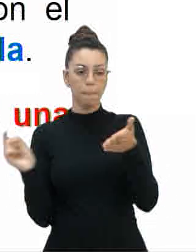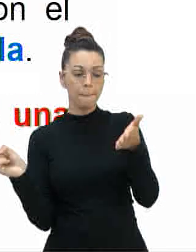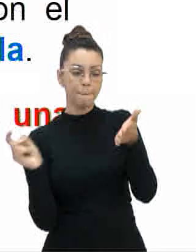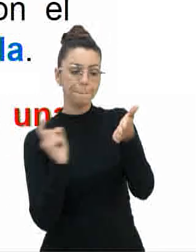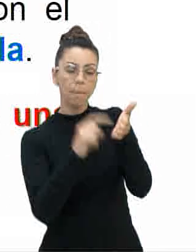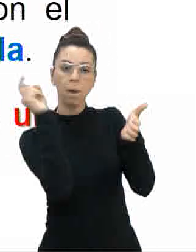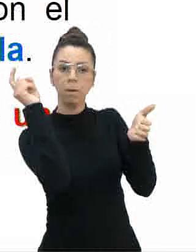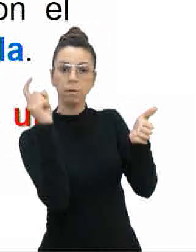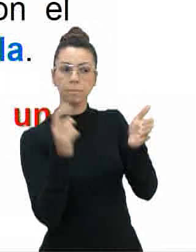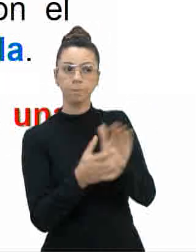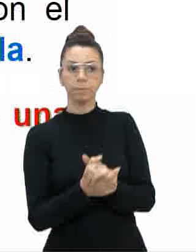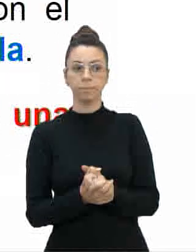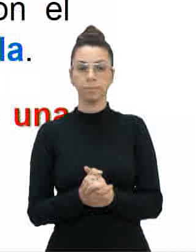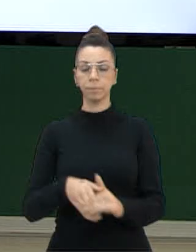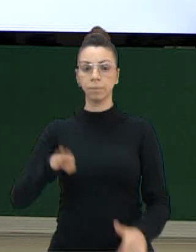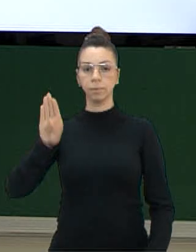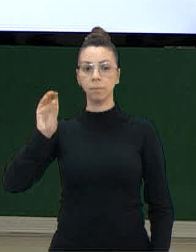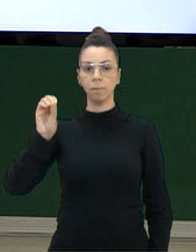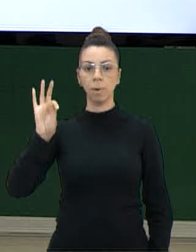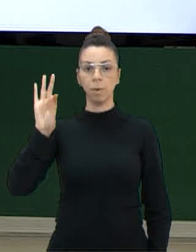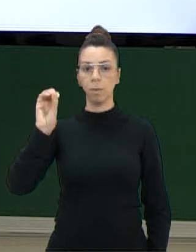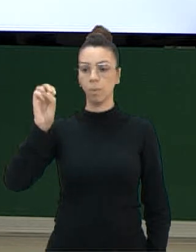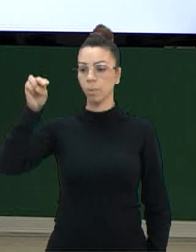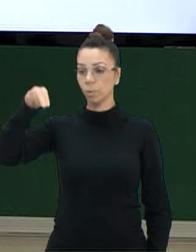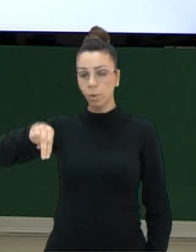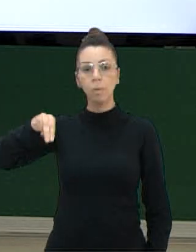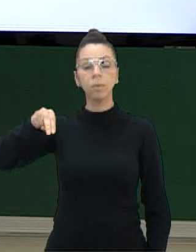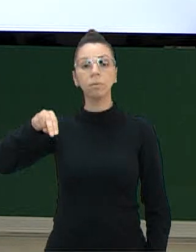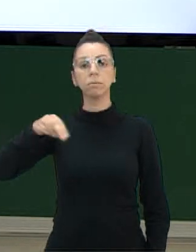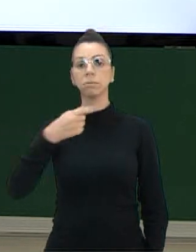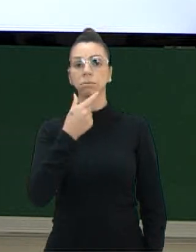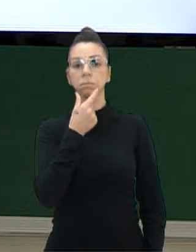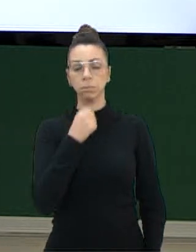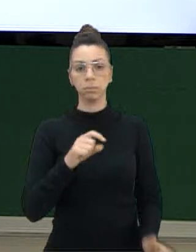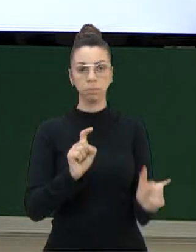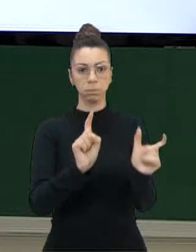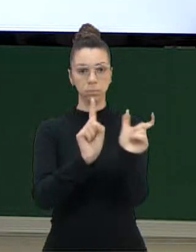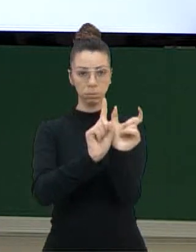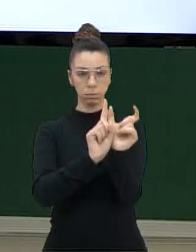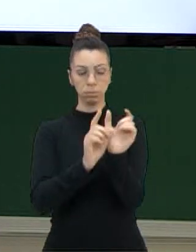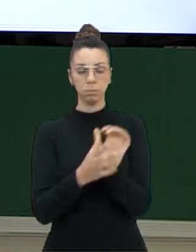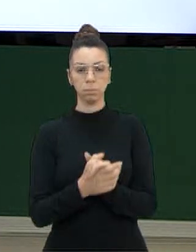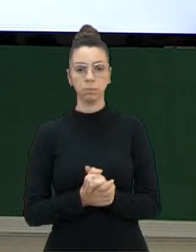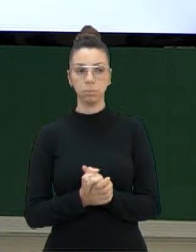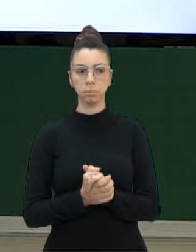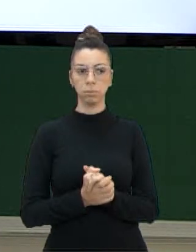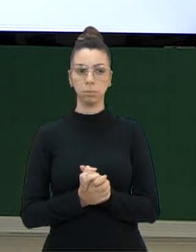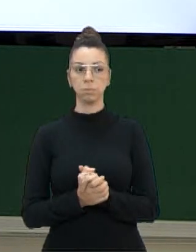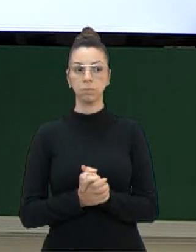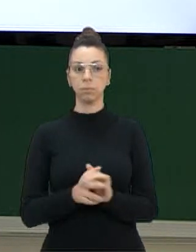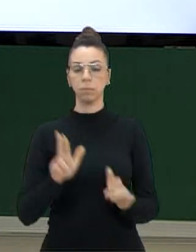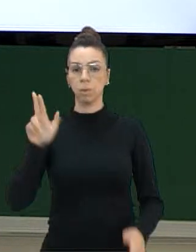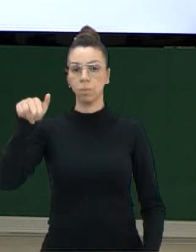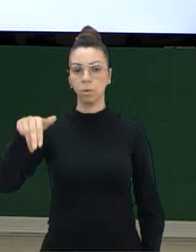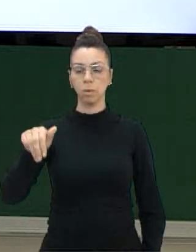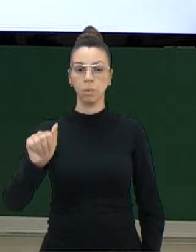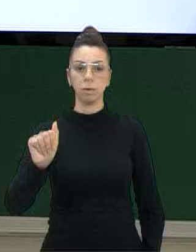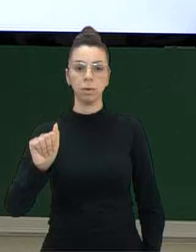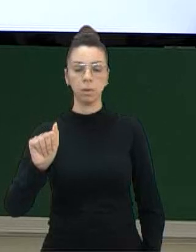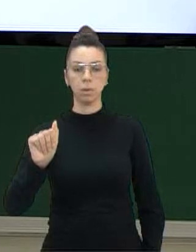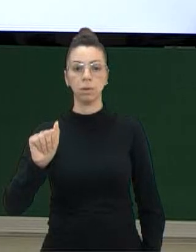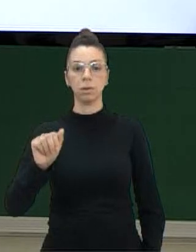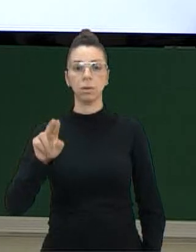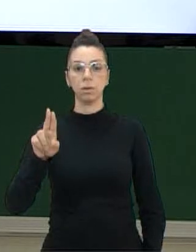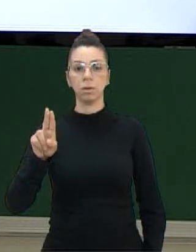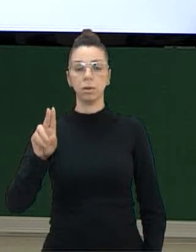de um botão, masculino singular, um botão para obter uma ducha, uma toalha,